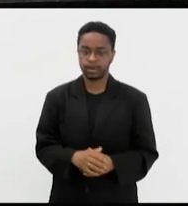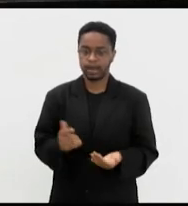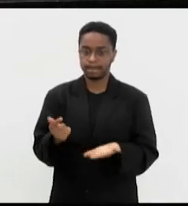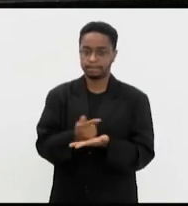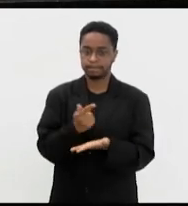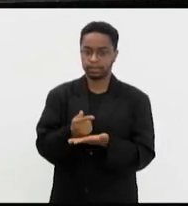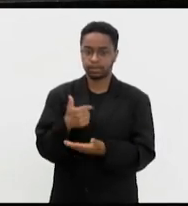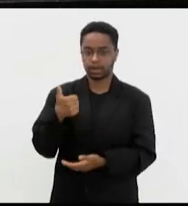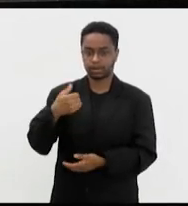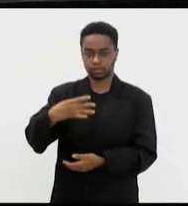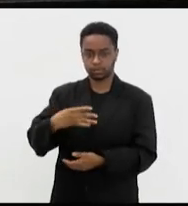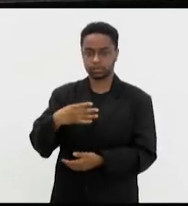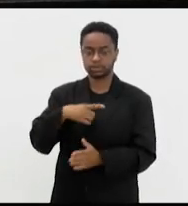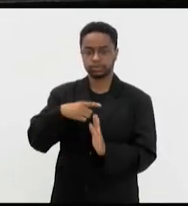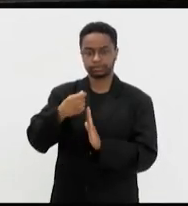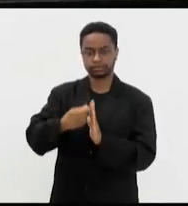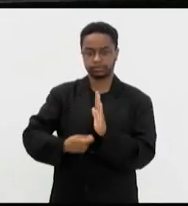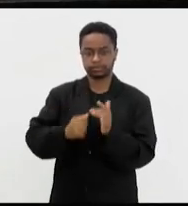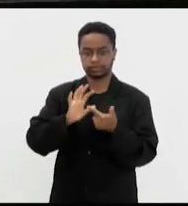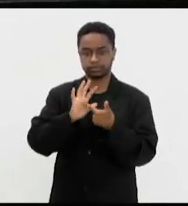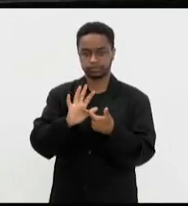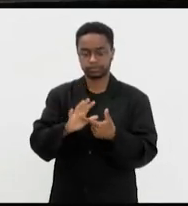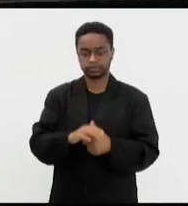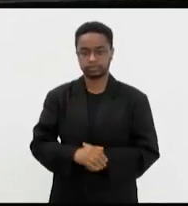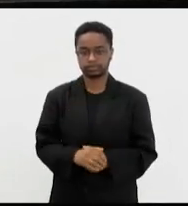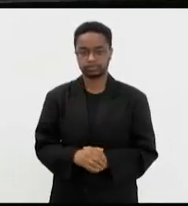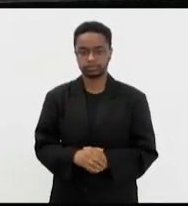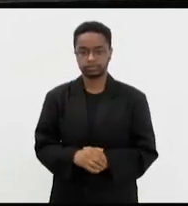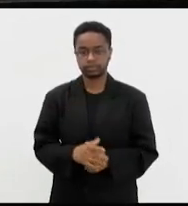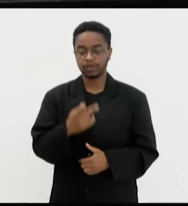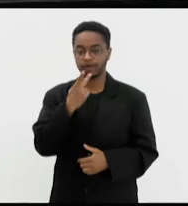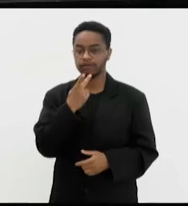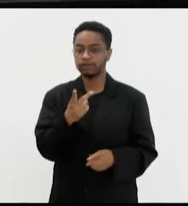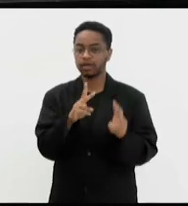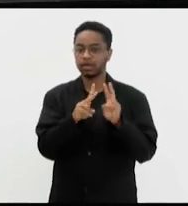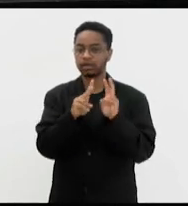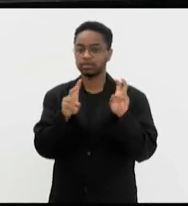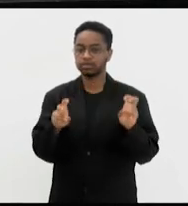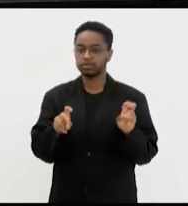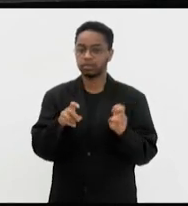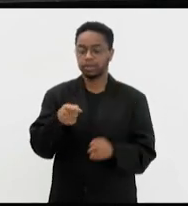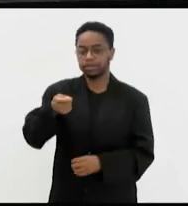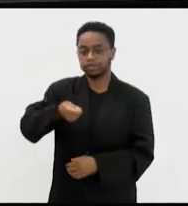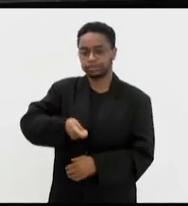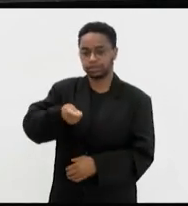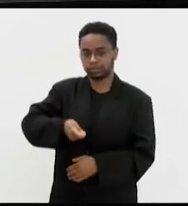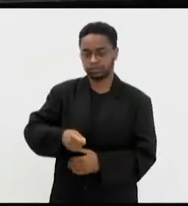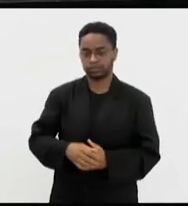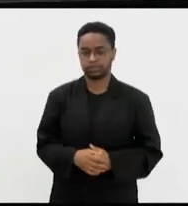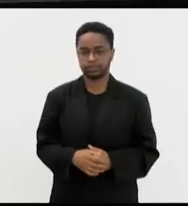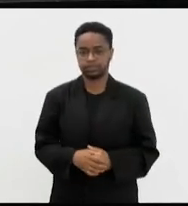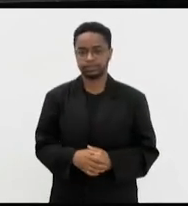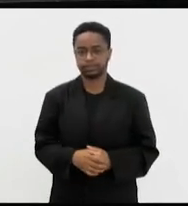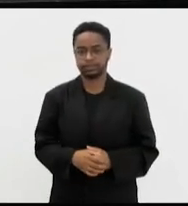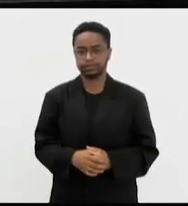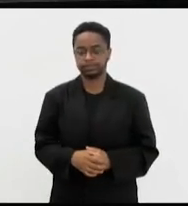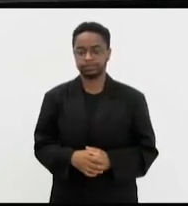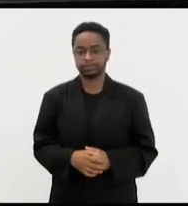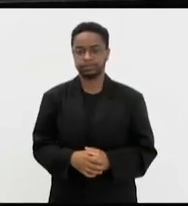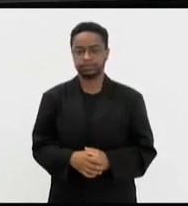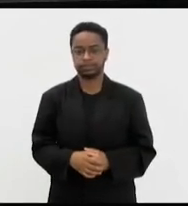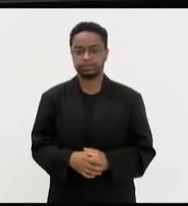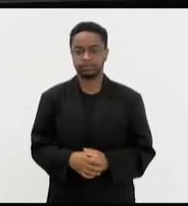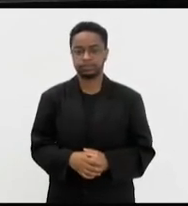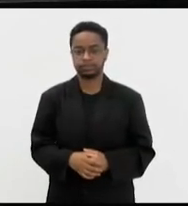14 está escrito o seguinte falando sobre uma ditadura